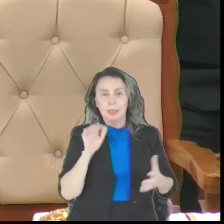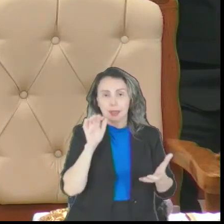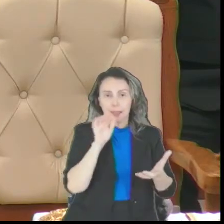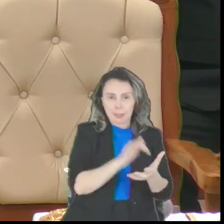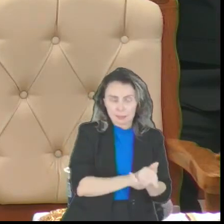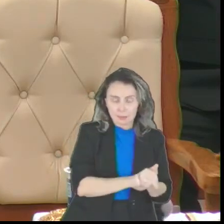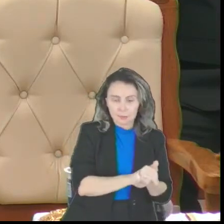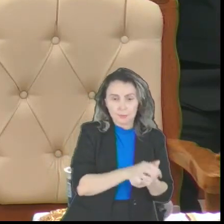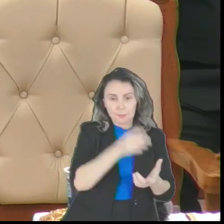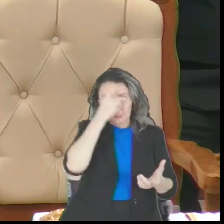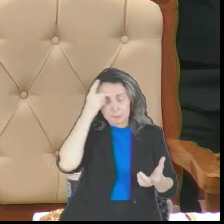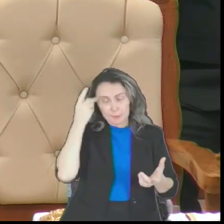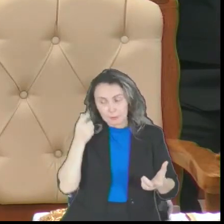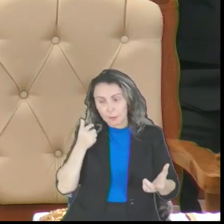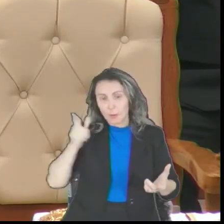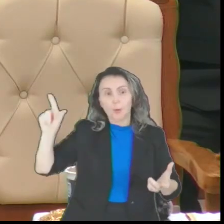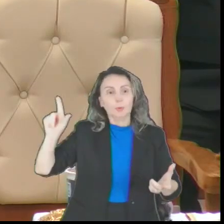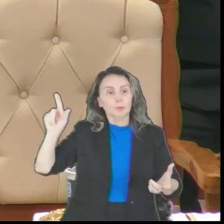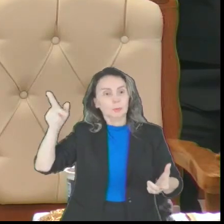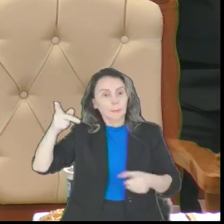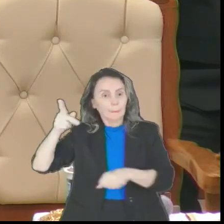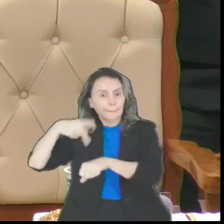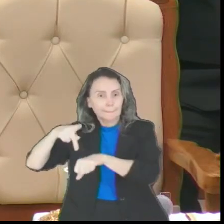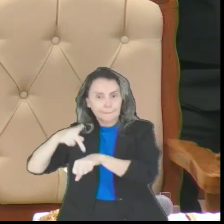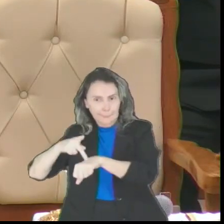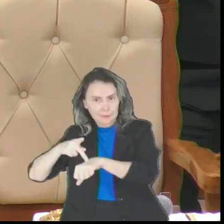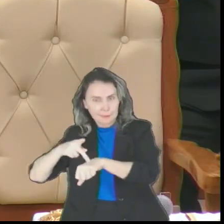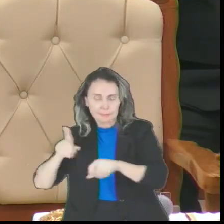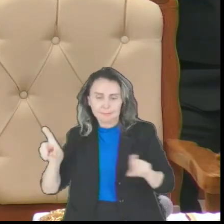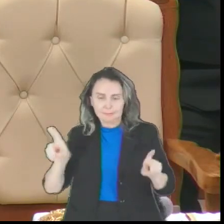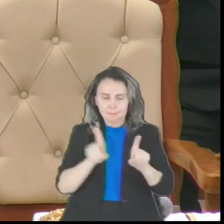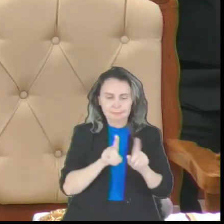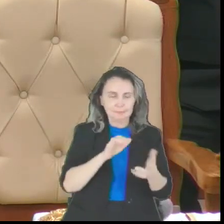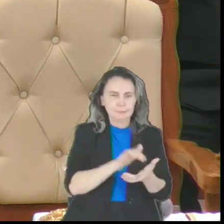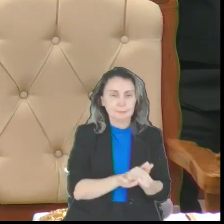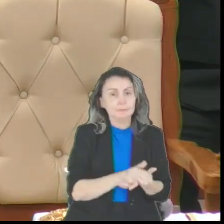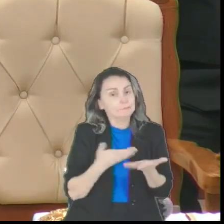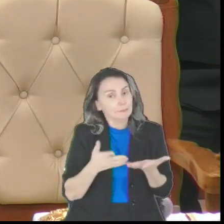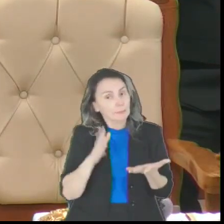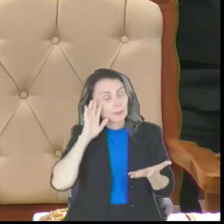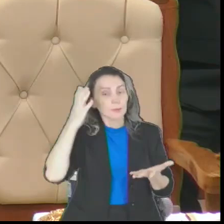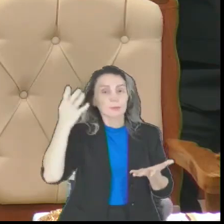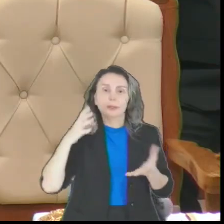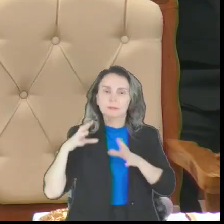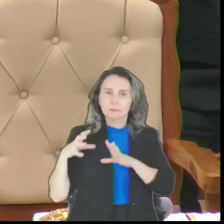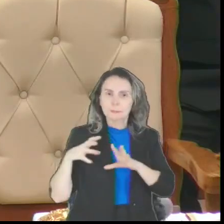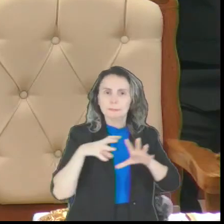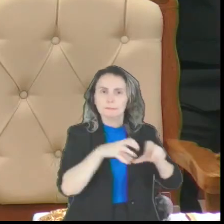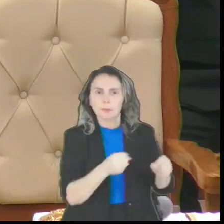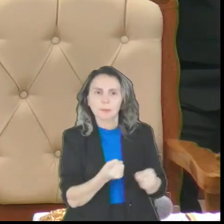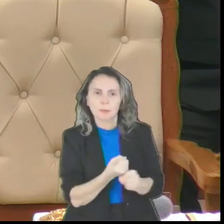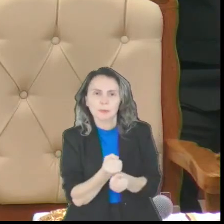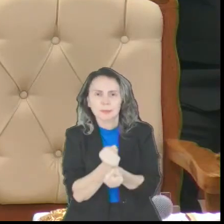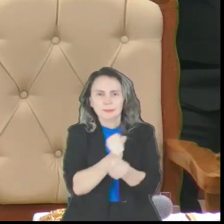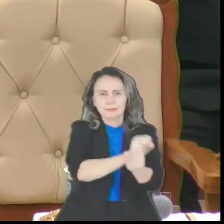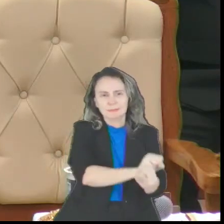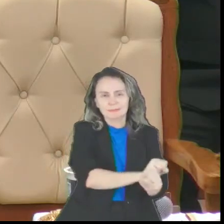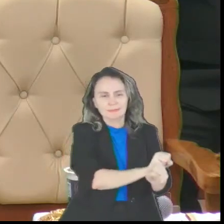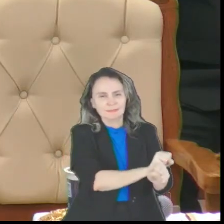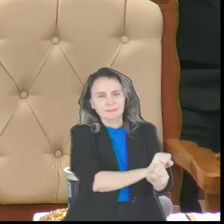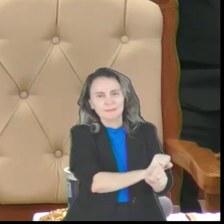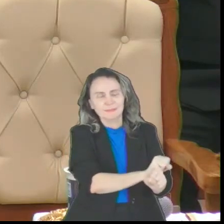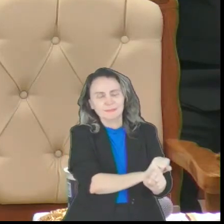outras nações. E aí o que acontece? O cativeiro acontece, essas pessoas são levadas para dentro de